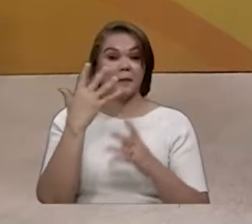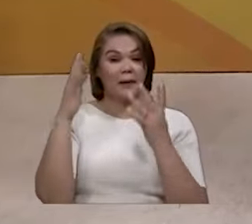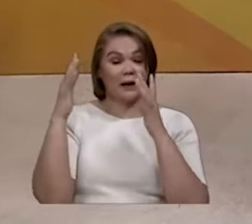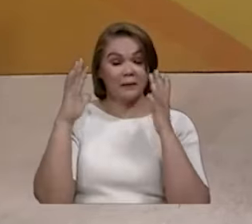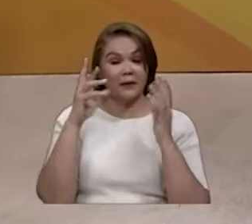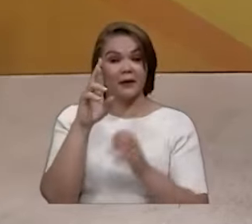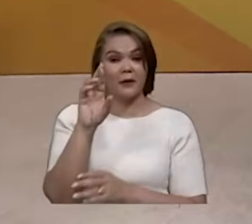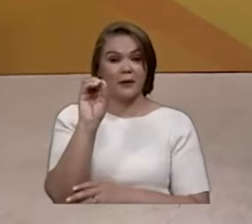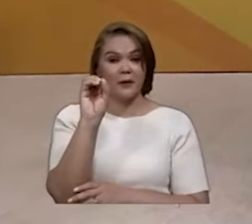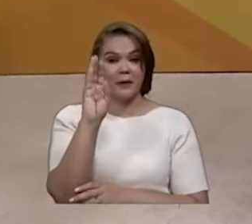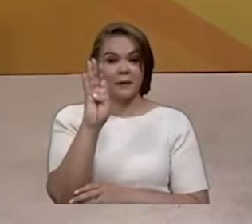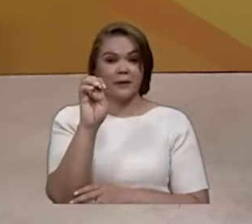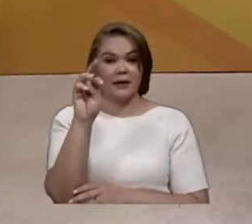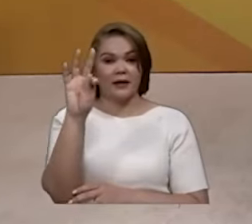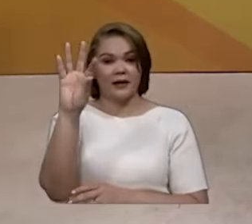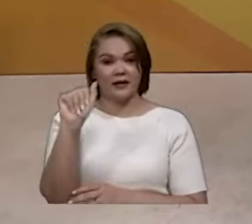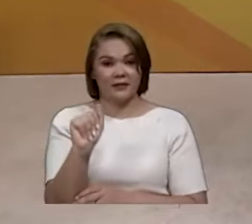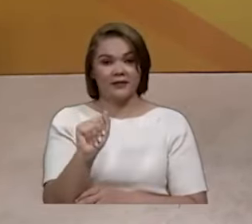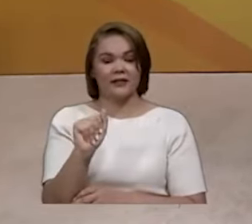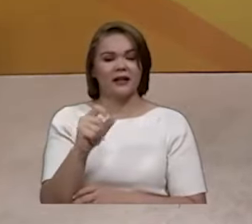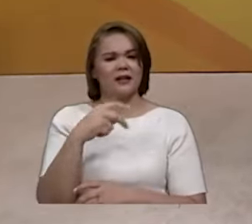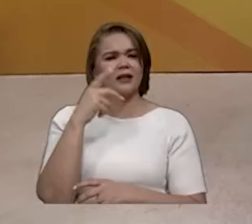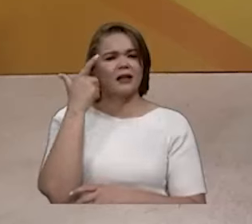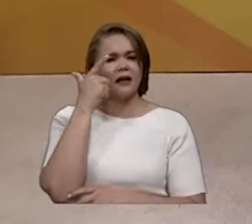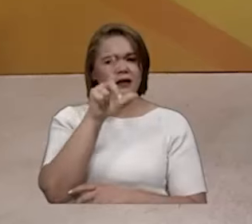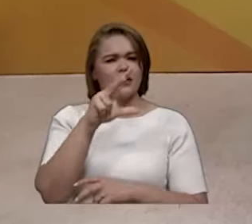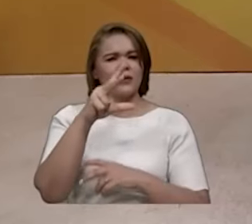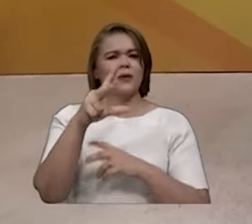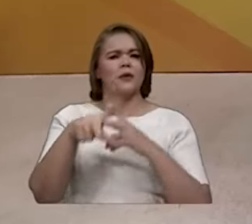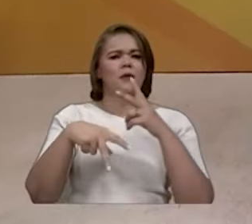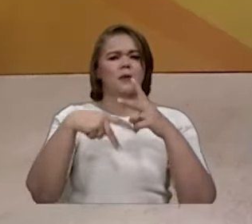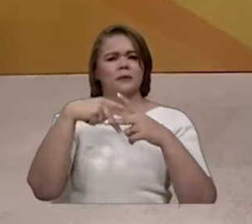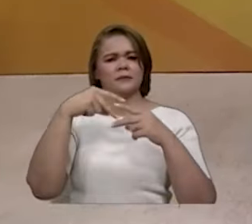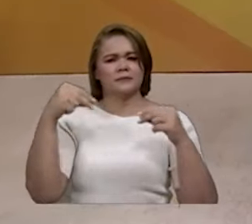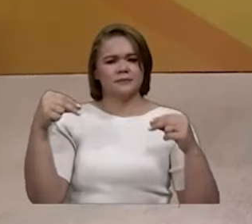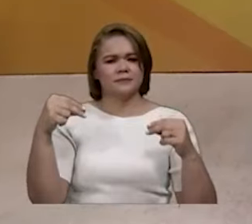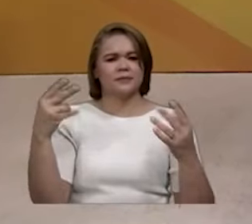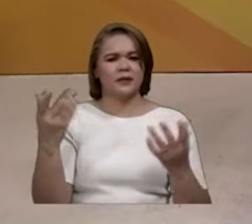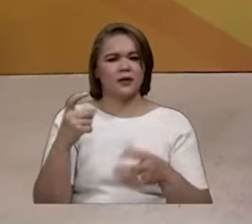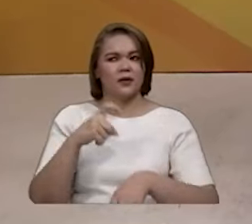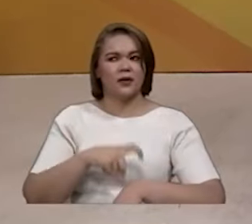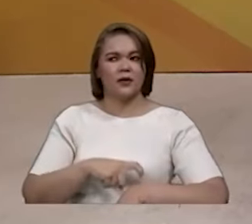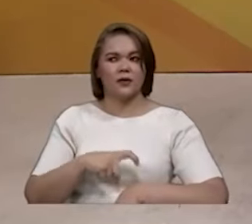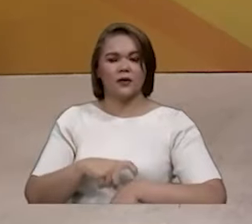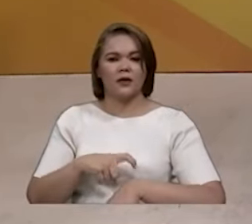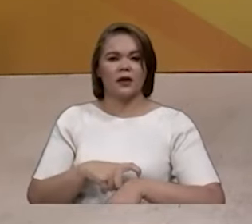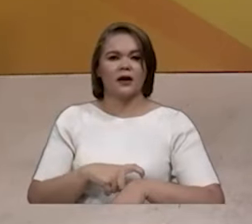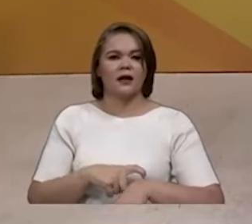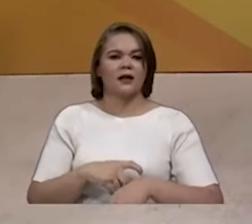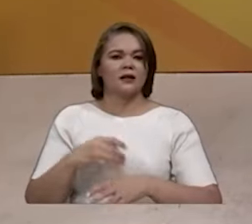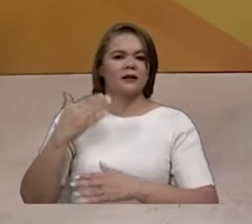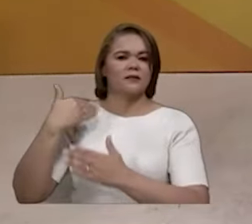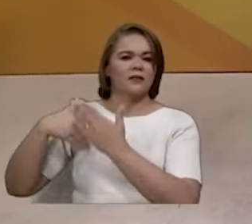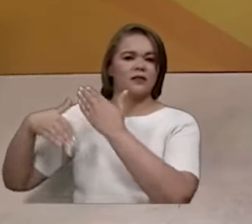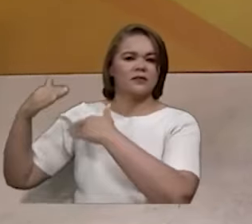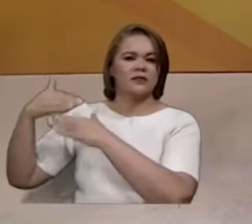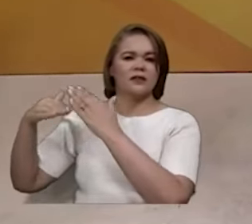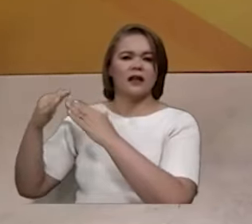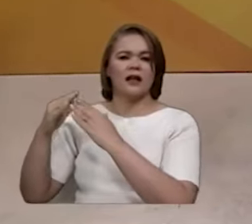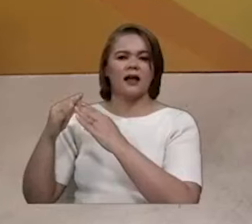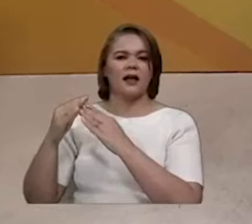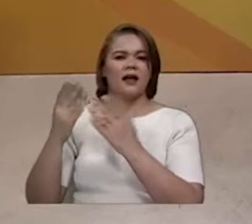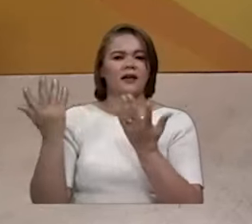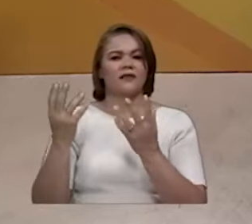né, contemplada do segundo prêmio no valor de R$4.000. Agora é hora de pegar a nossa máquina do tempo e conferir o nosso resumo